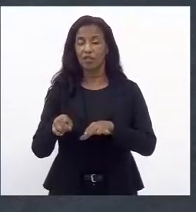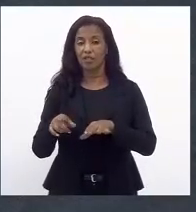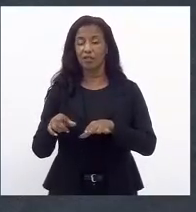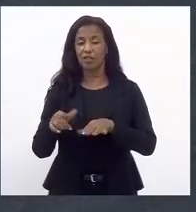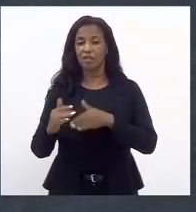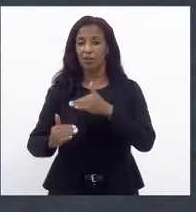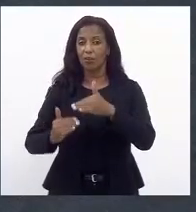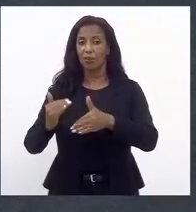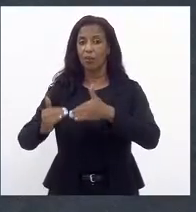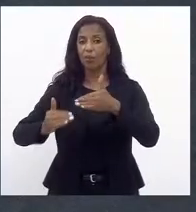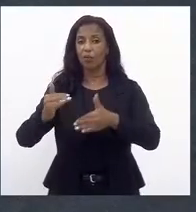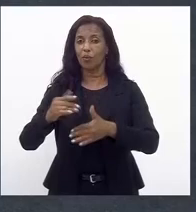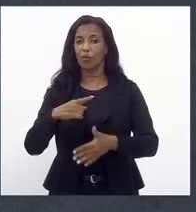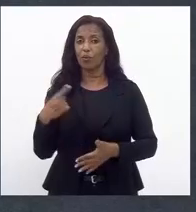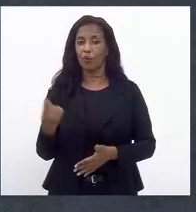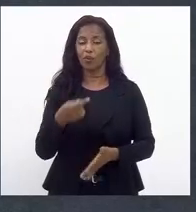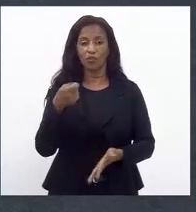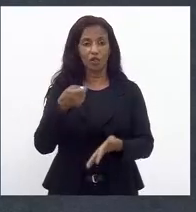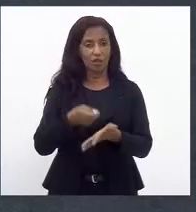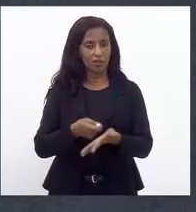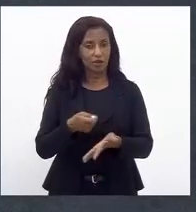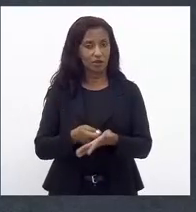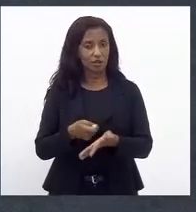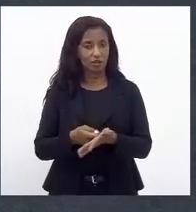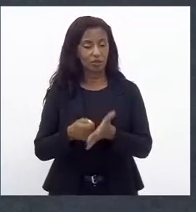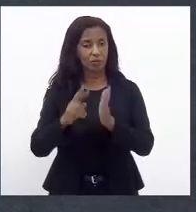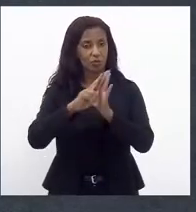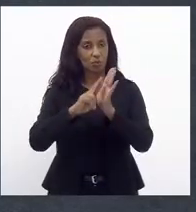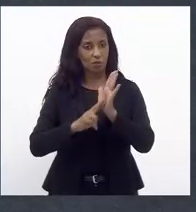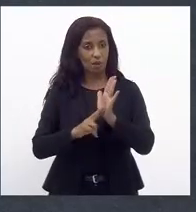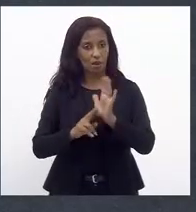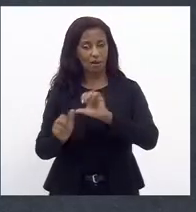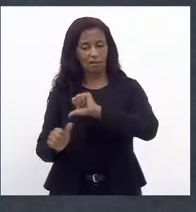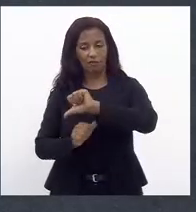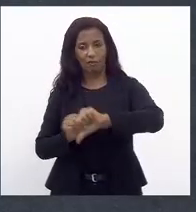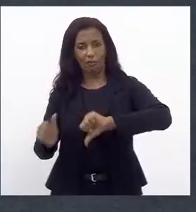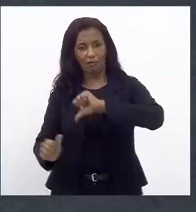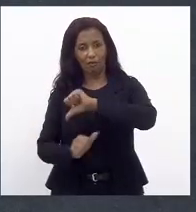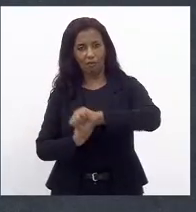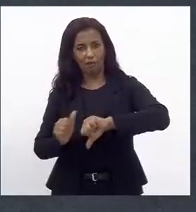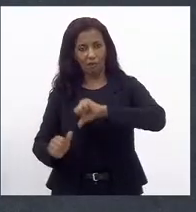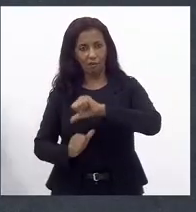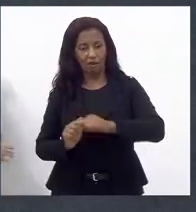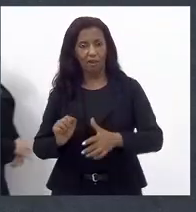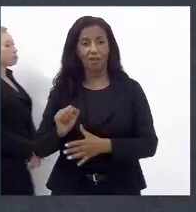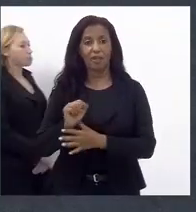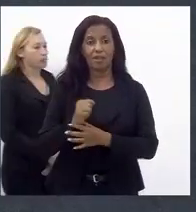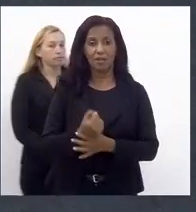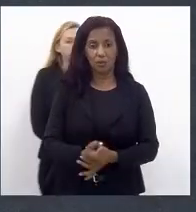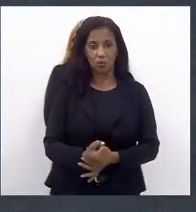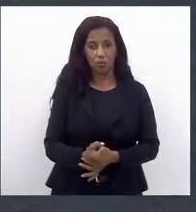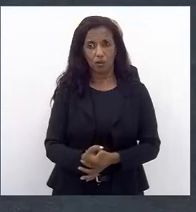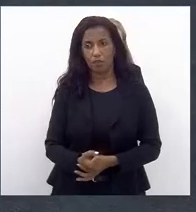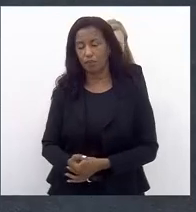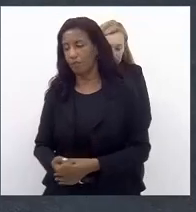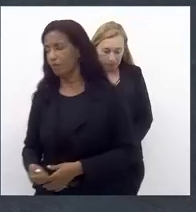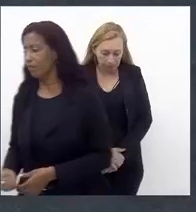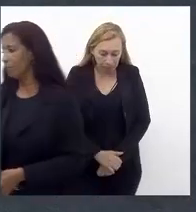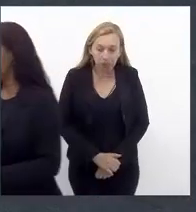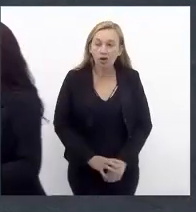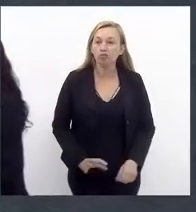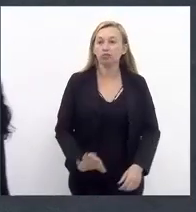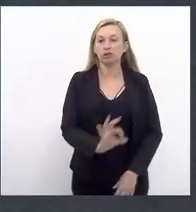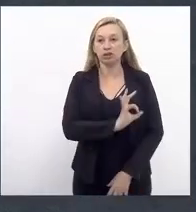construção nós garantimos uma regra de transição que assegura que o policial